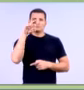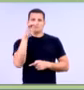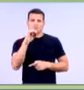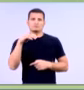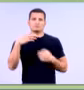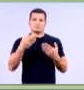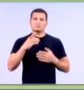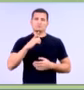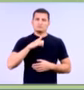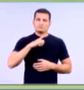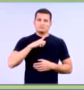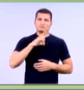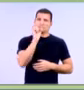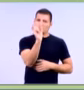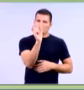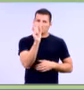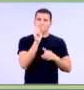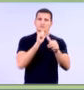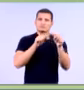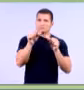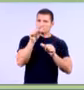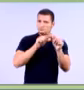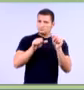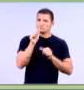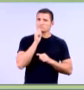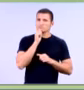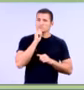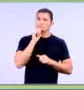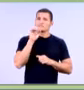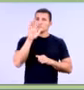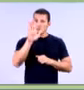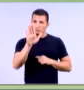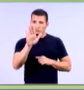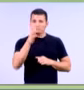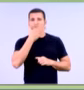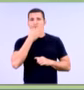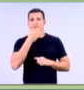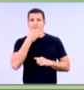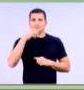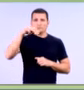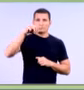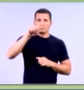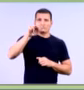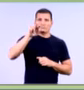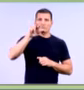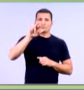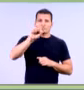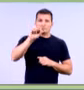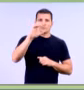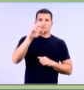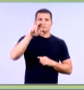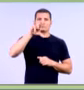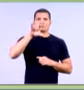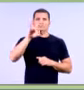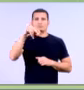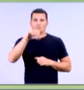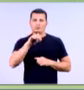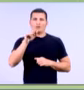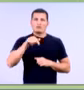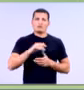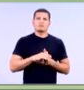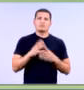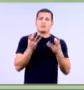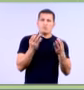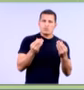tem uma palavra invariável, por isso tem que ficar no masculino. São bastantes as reclamações ou